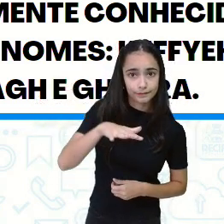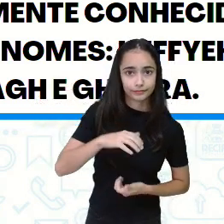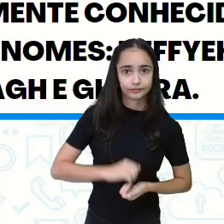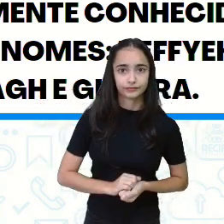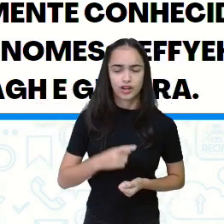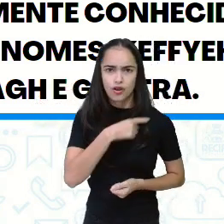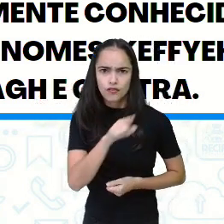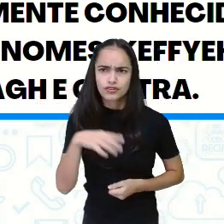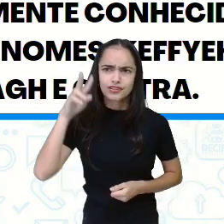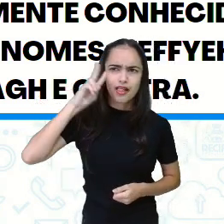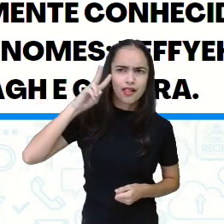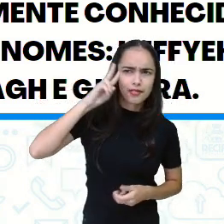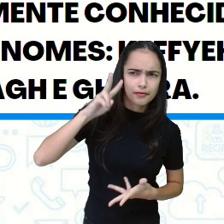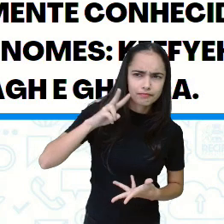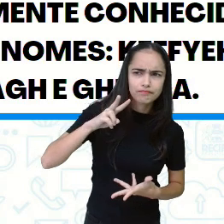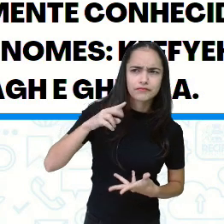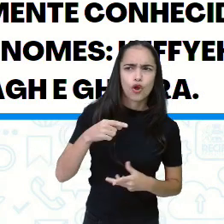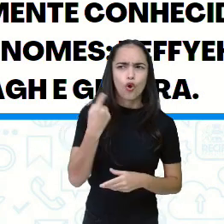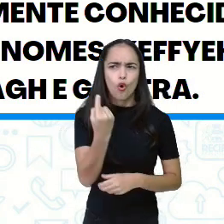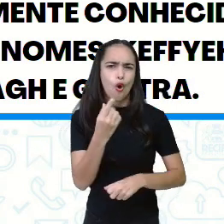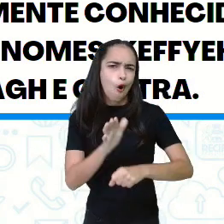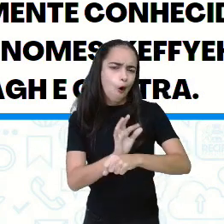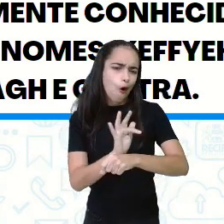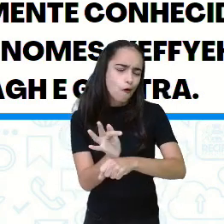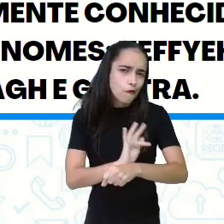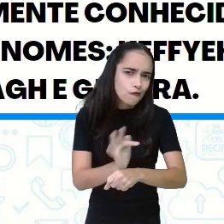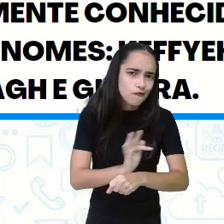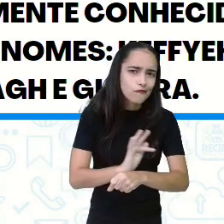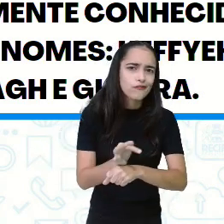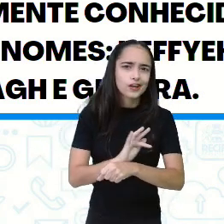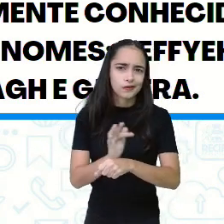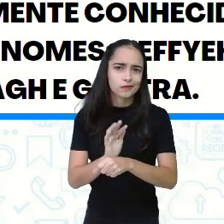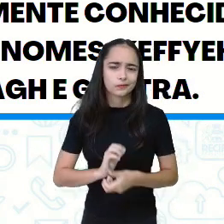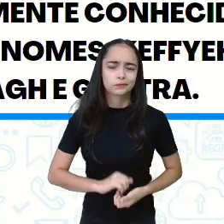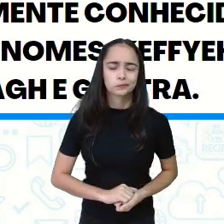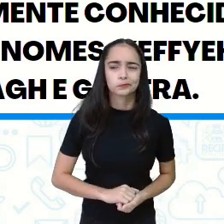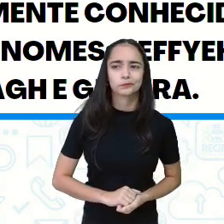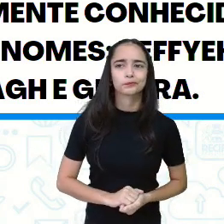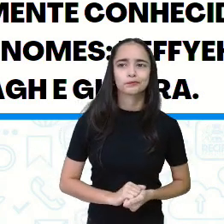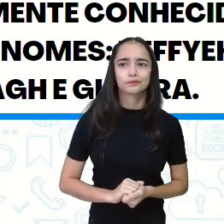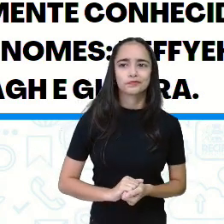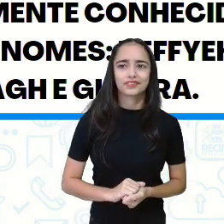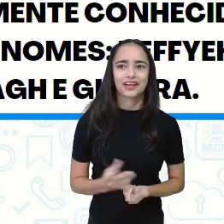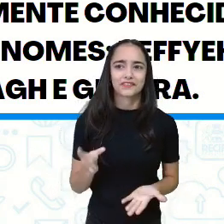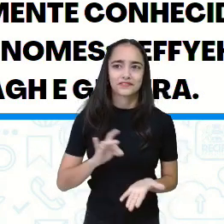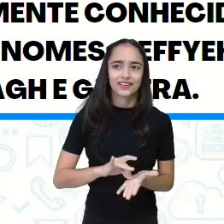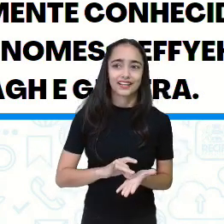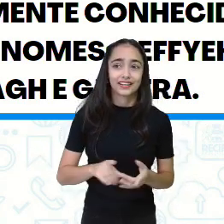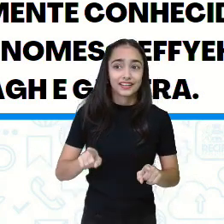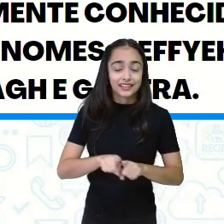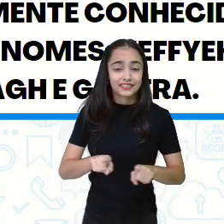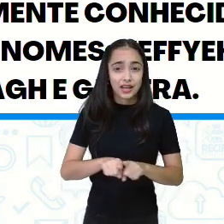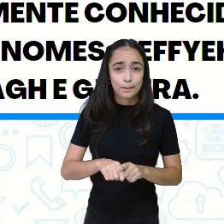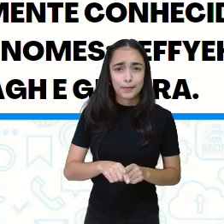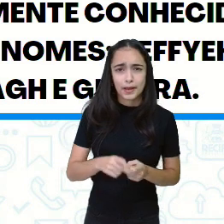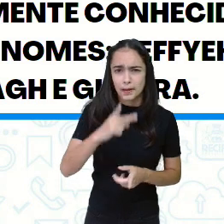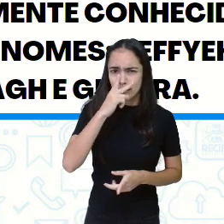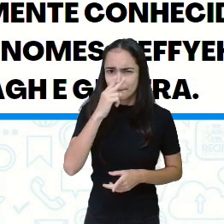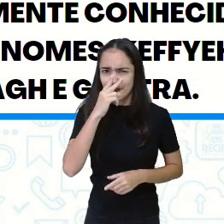O Gasparzinho. Gasparzinho, né? Não Bem lembra? legal. É verdade. Eu ouvi falar até que lembra uma tapioca também.